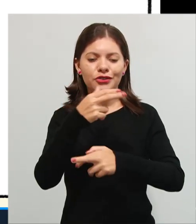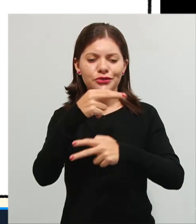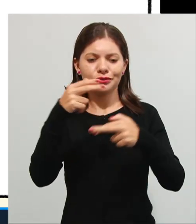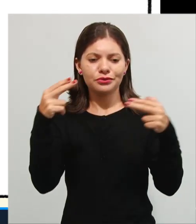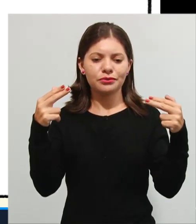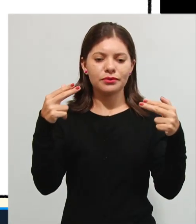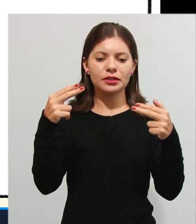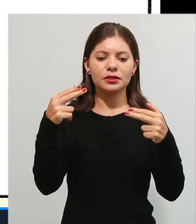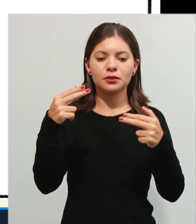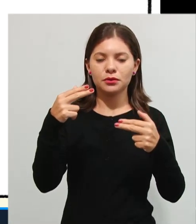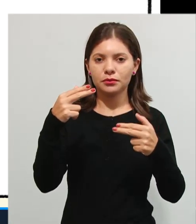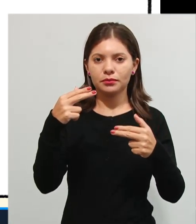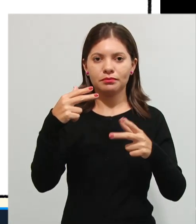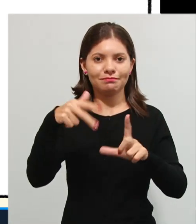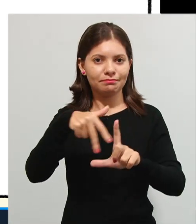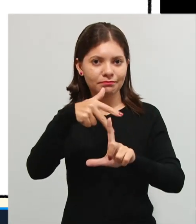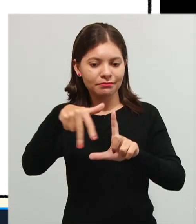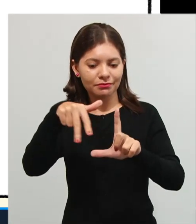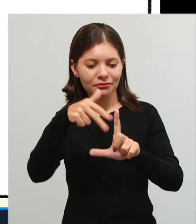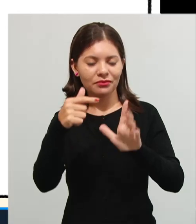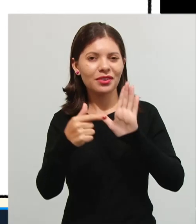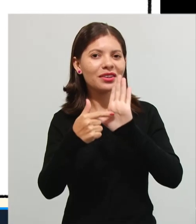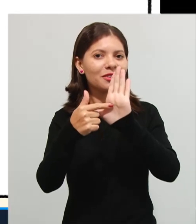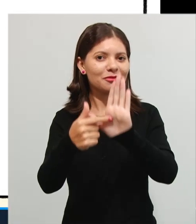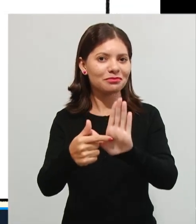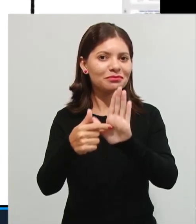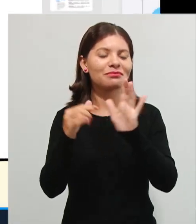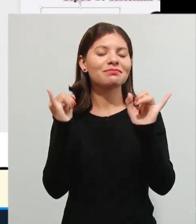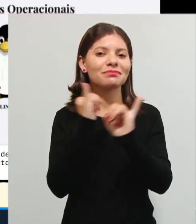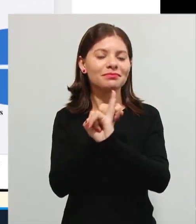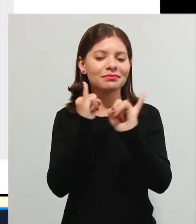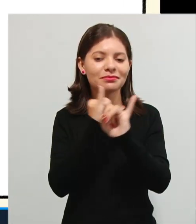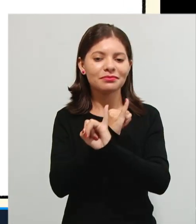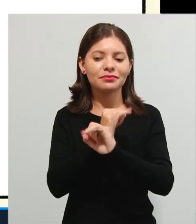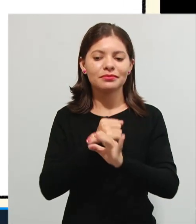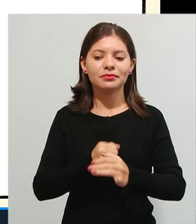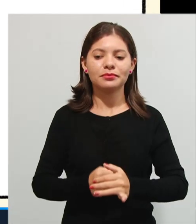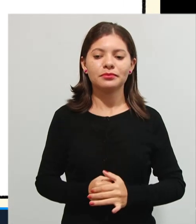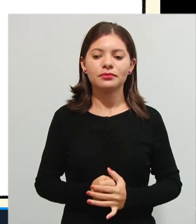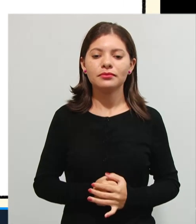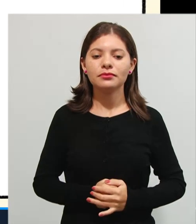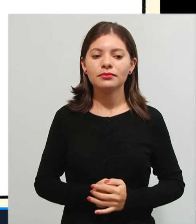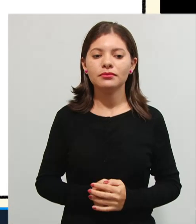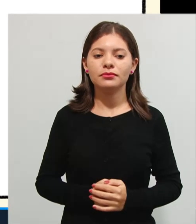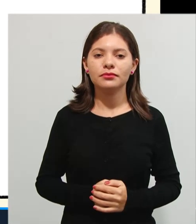de animações para tornar a apresentação mais interativa.